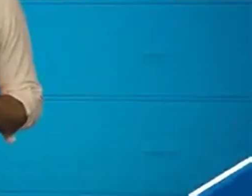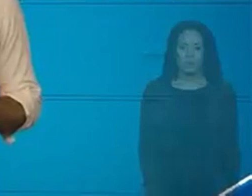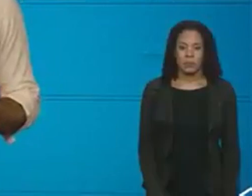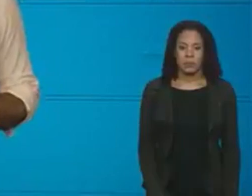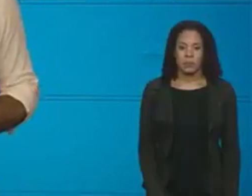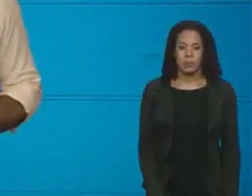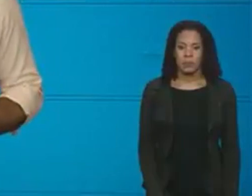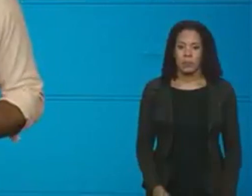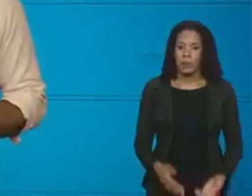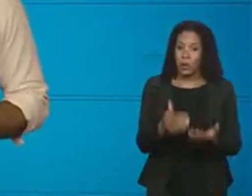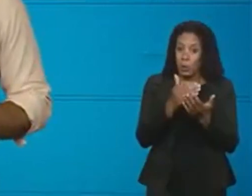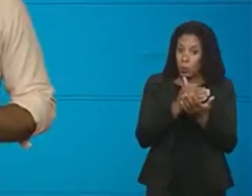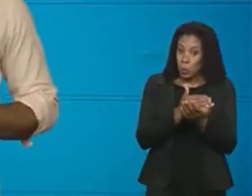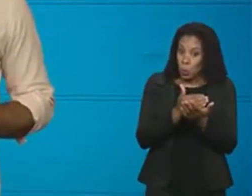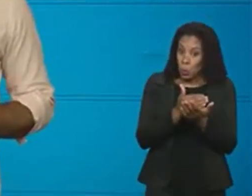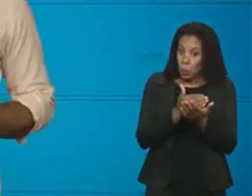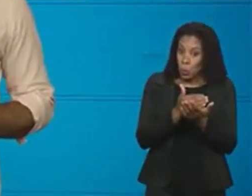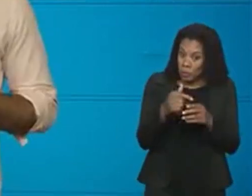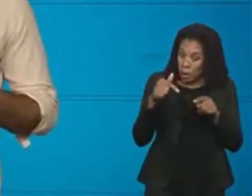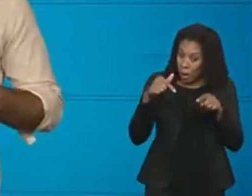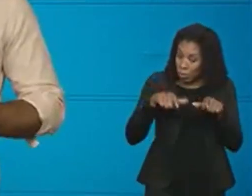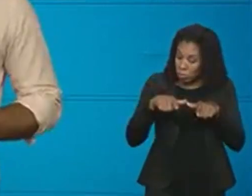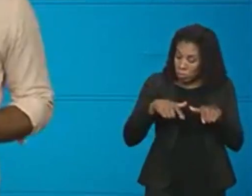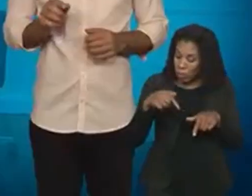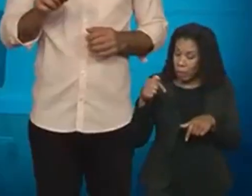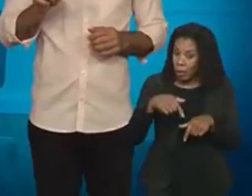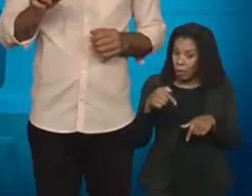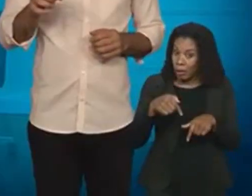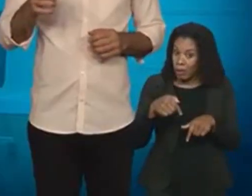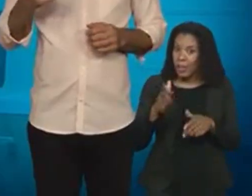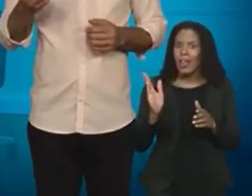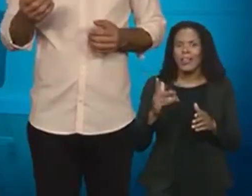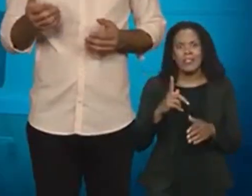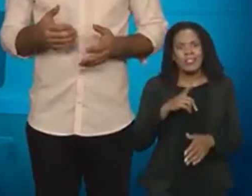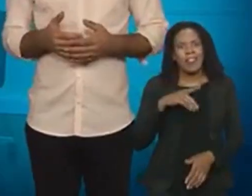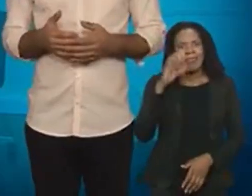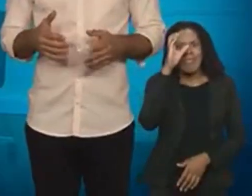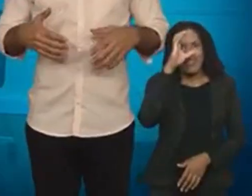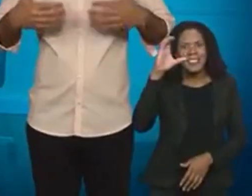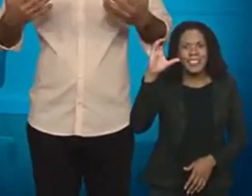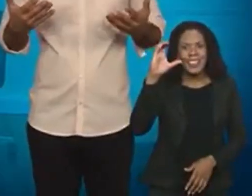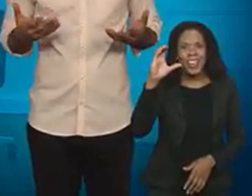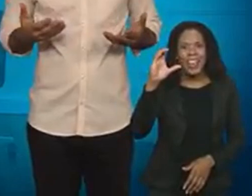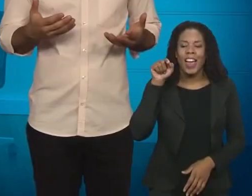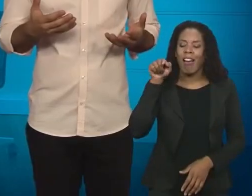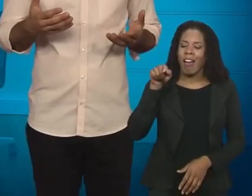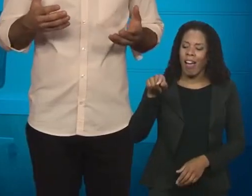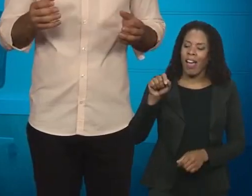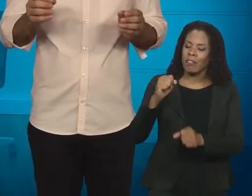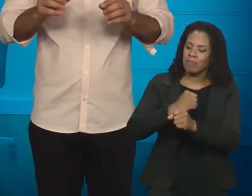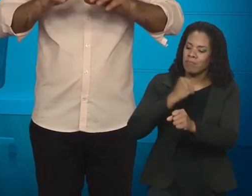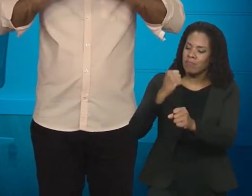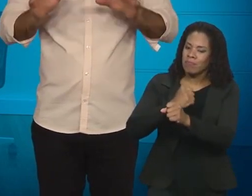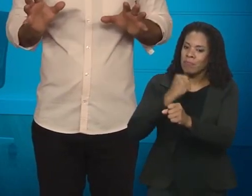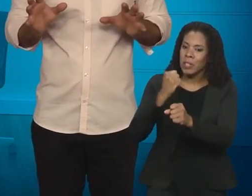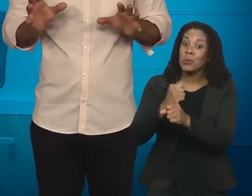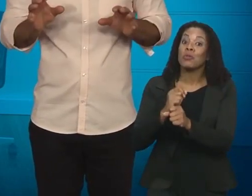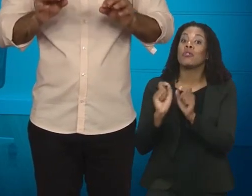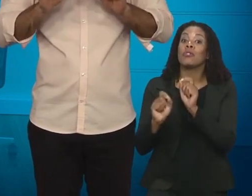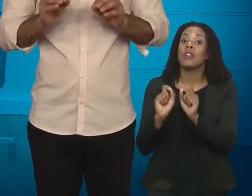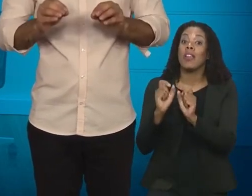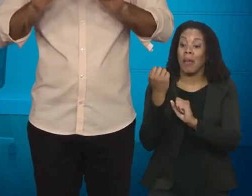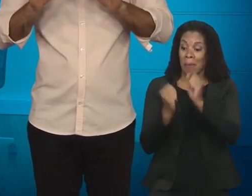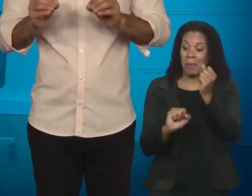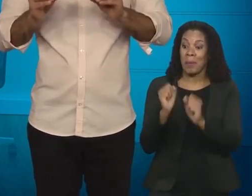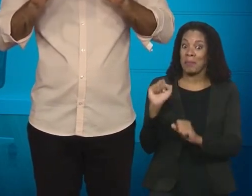Eu comecei aqui no escritório na semana passada e já tem meu primeiro cliente. Ele vai construir uma filial para expandir a empresa dele e quer fazer tudo certinho